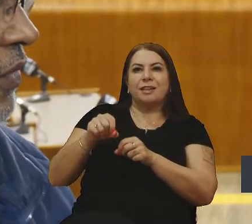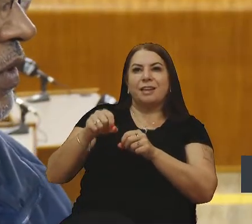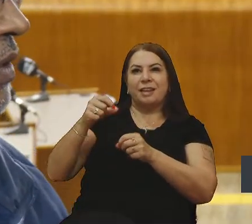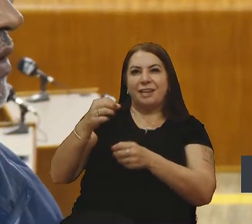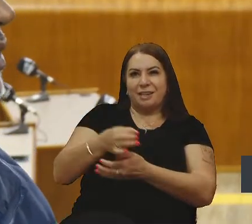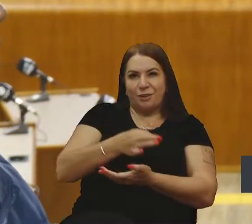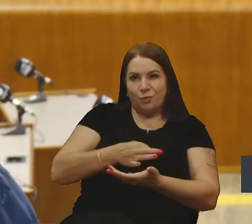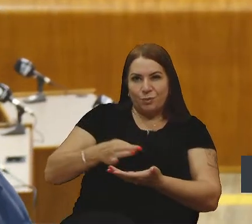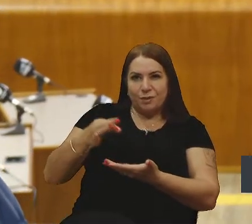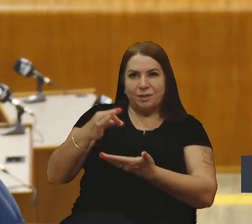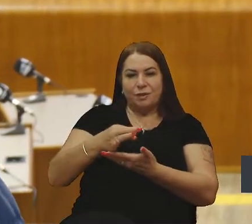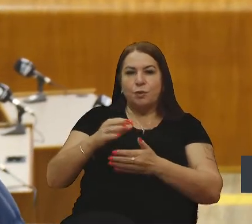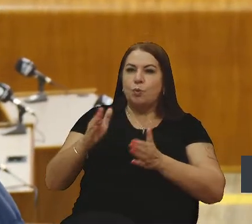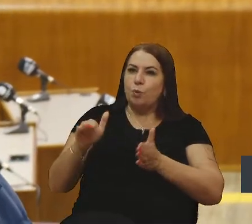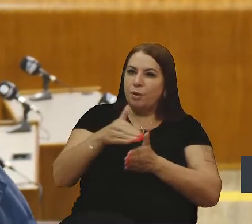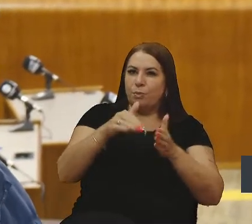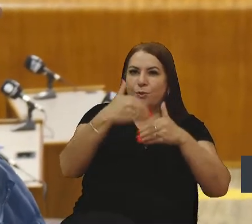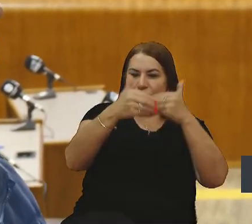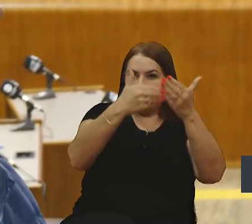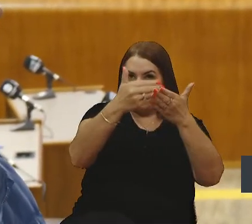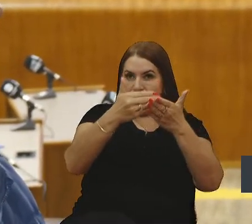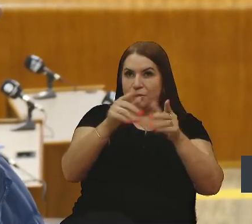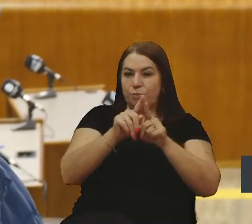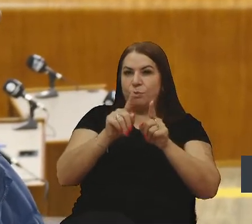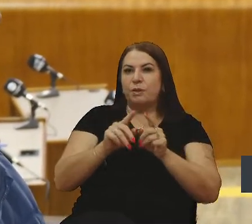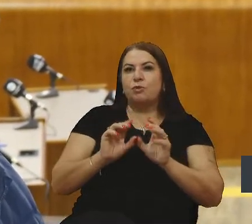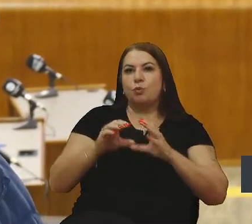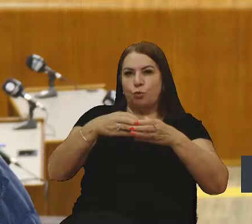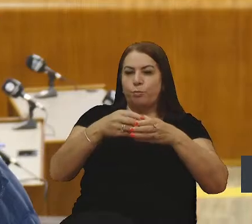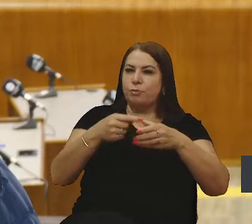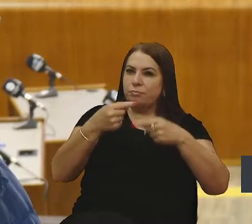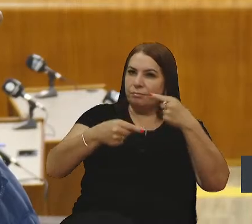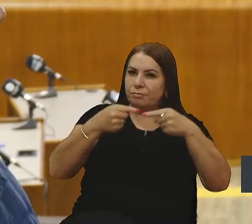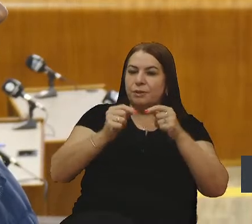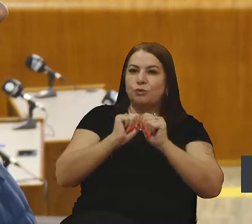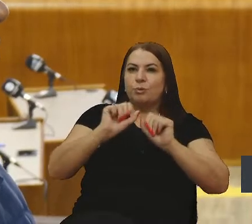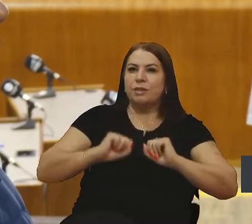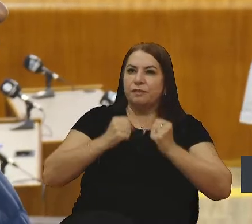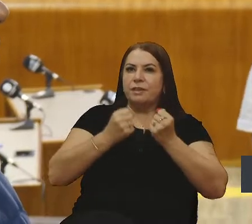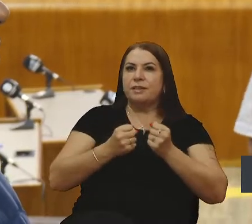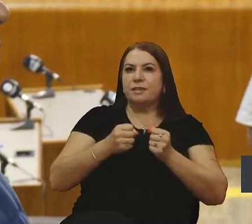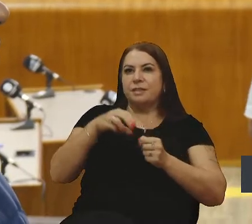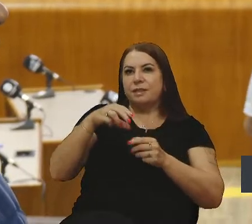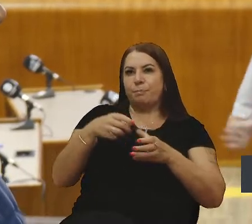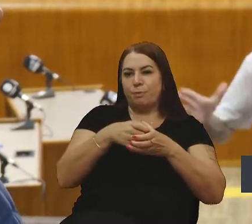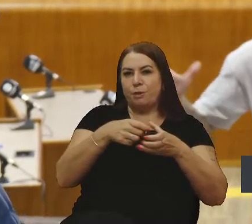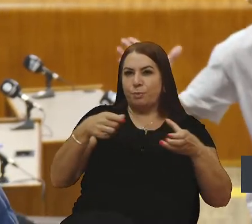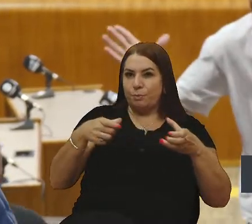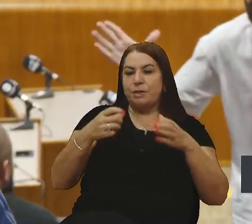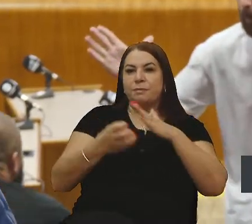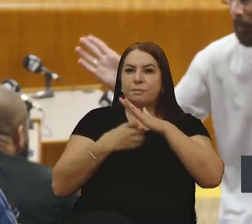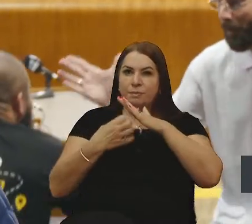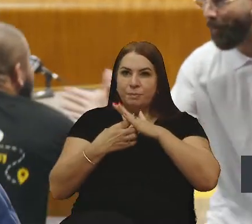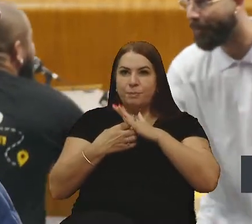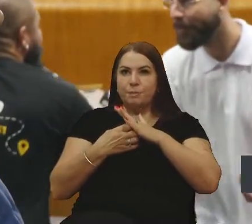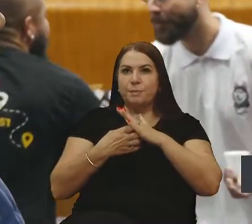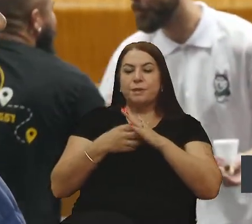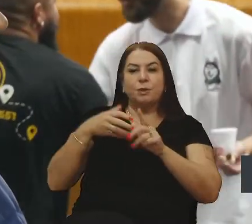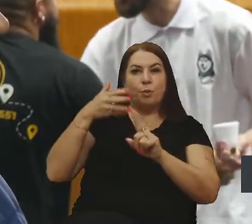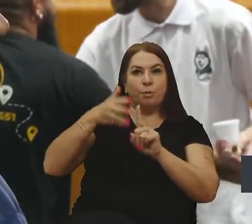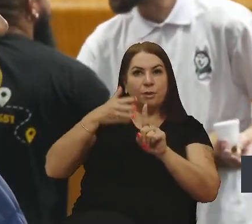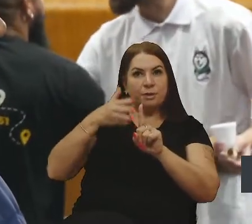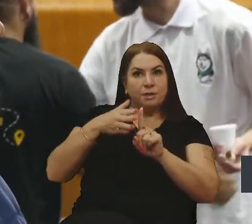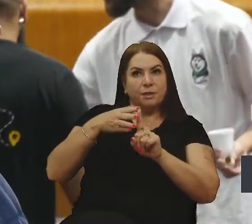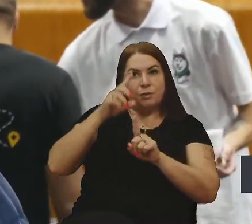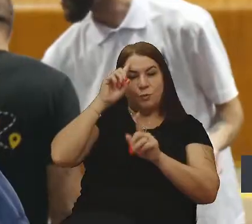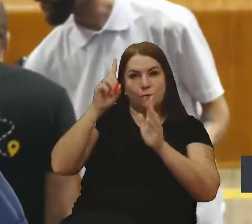O Caminho do Crescimento, promovida pela Frente Parlamentar em defesa das micro e pequenas empresas. O palestrante é o